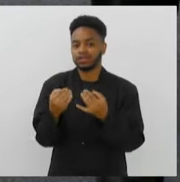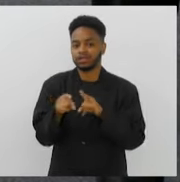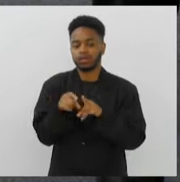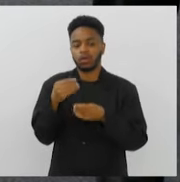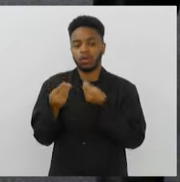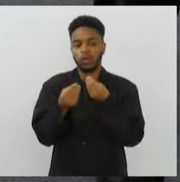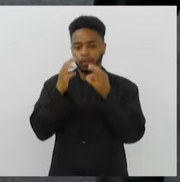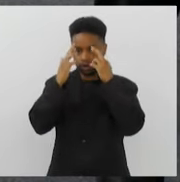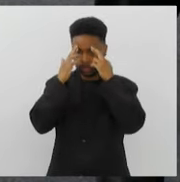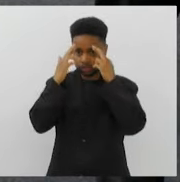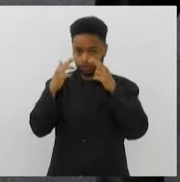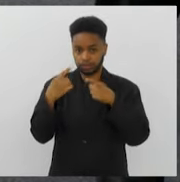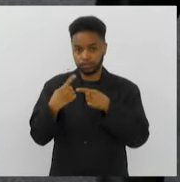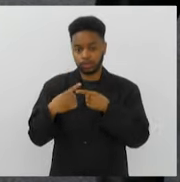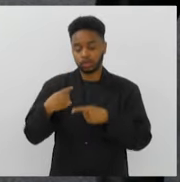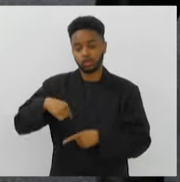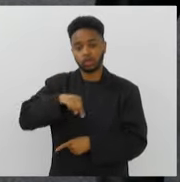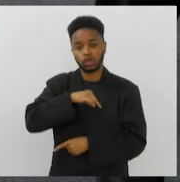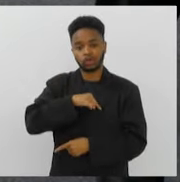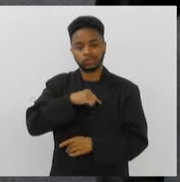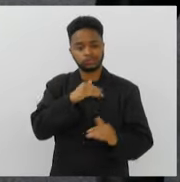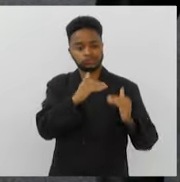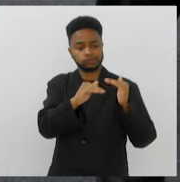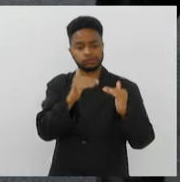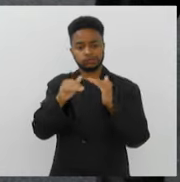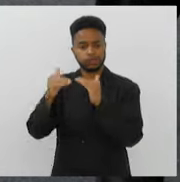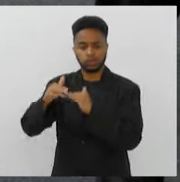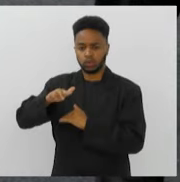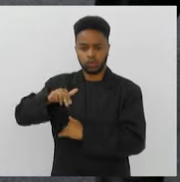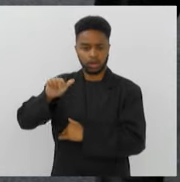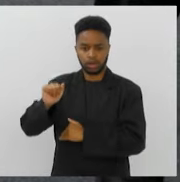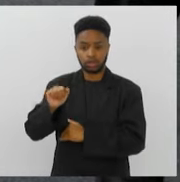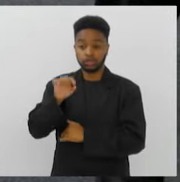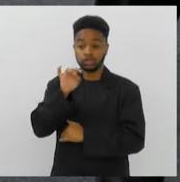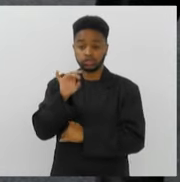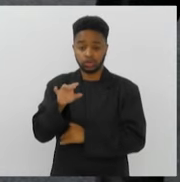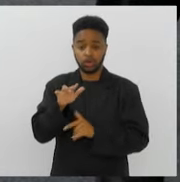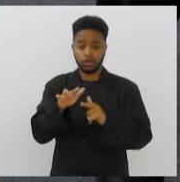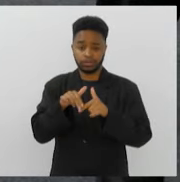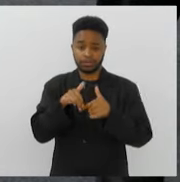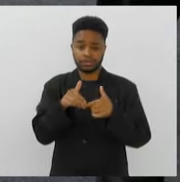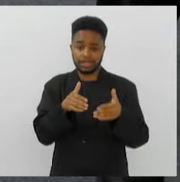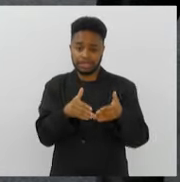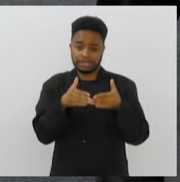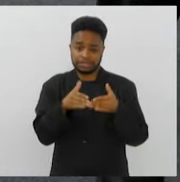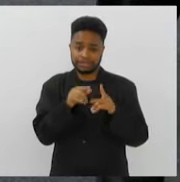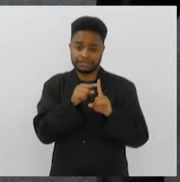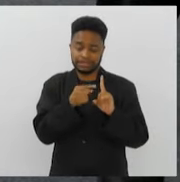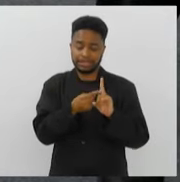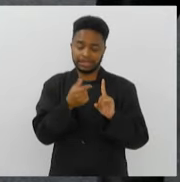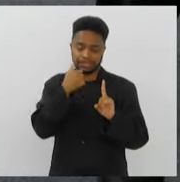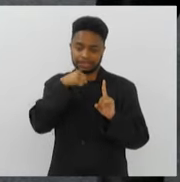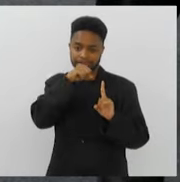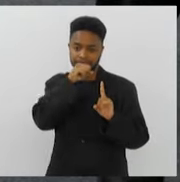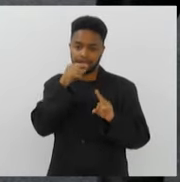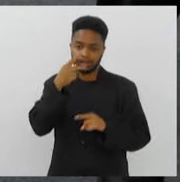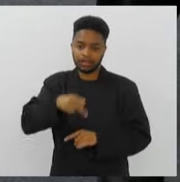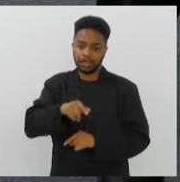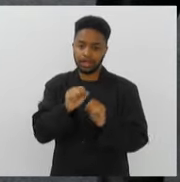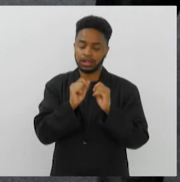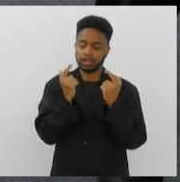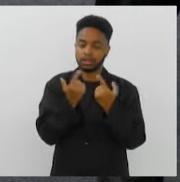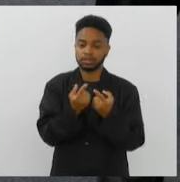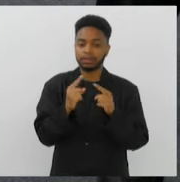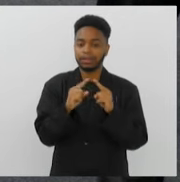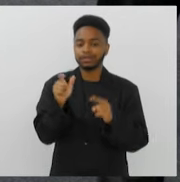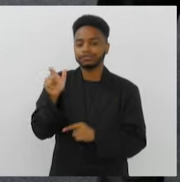respeito. Nós nunca convergimos numa ideia, a não ser a licença maternidade aqui dentro da Assembleia Legislativa, mas